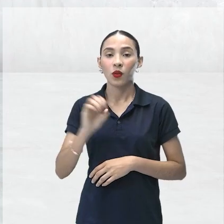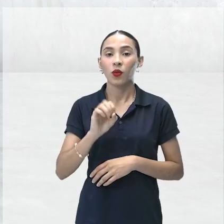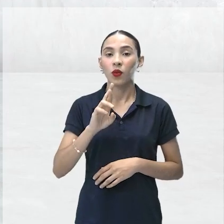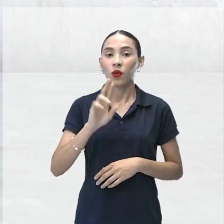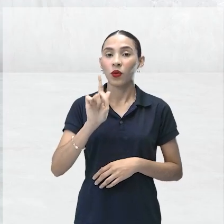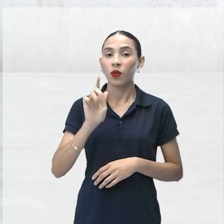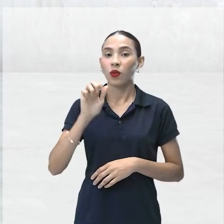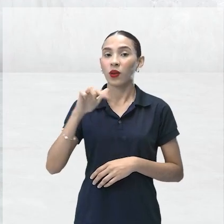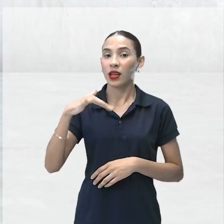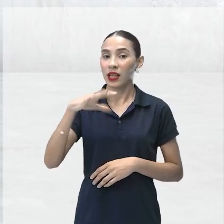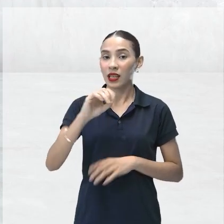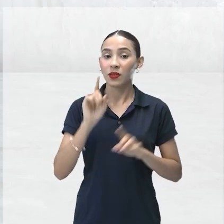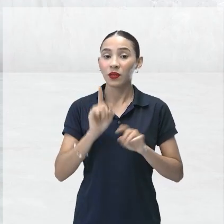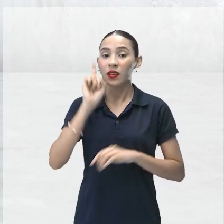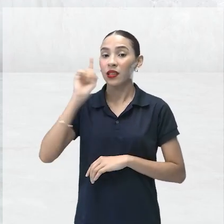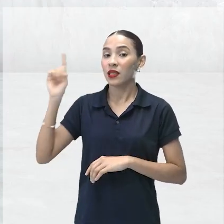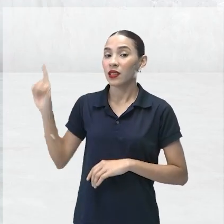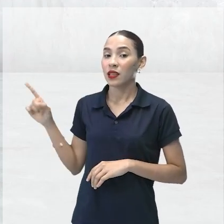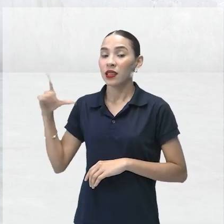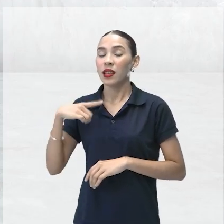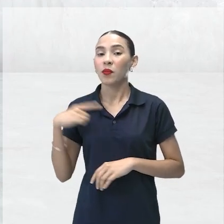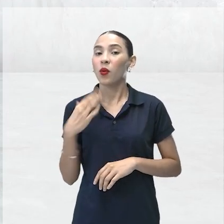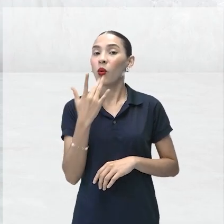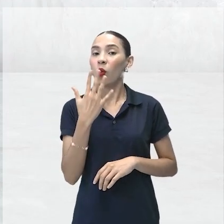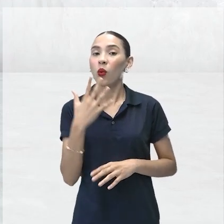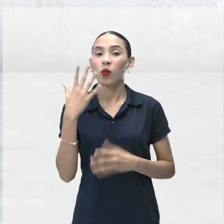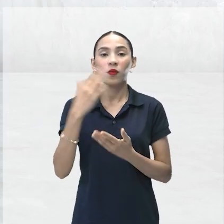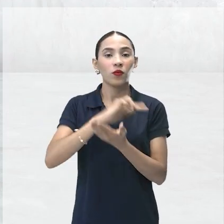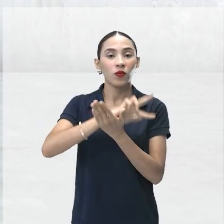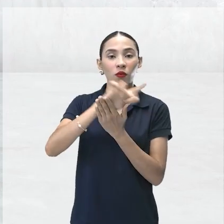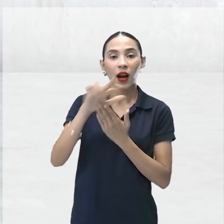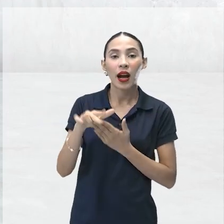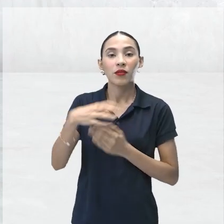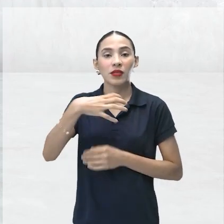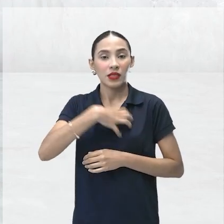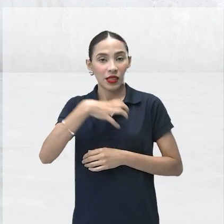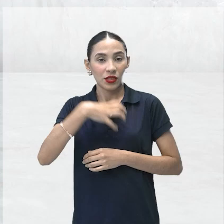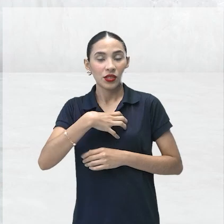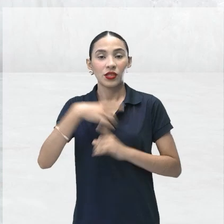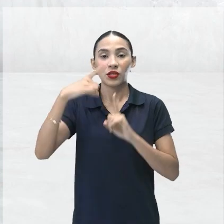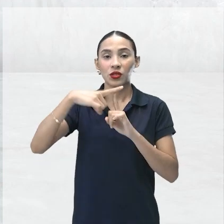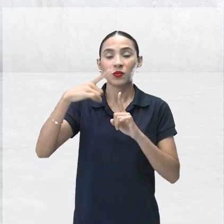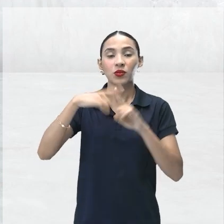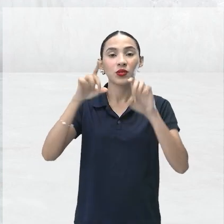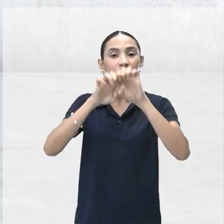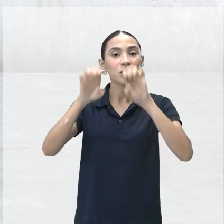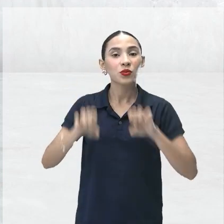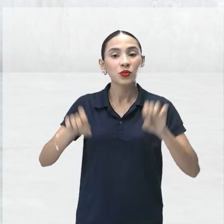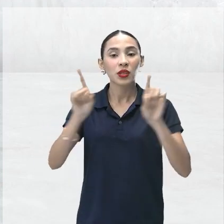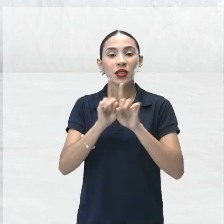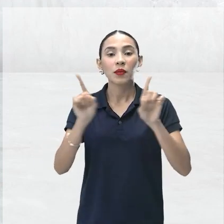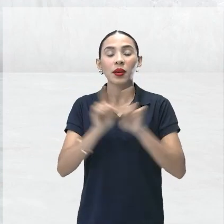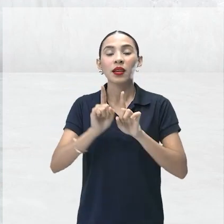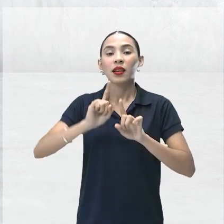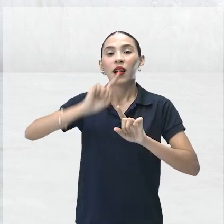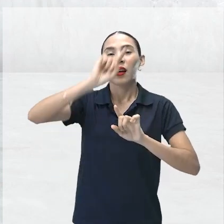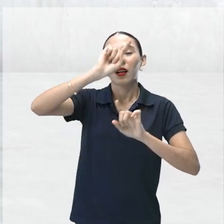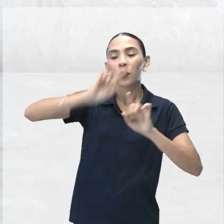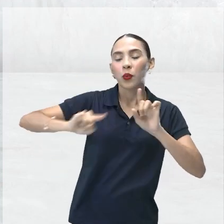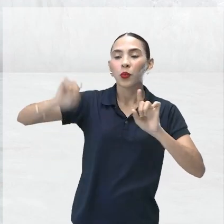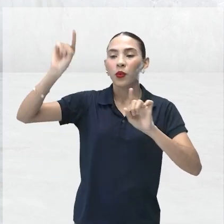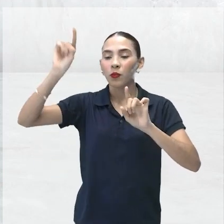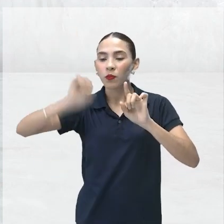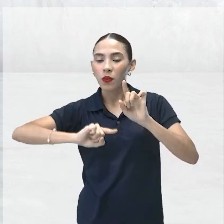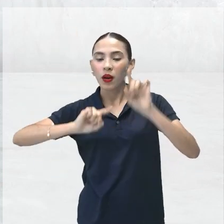orgânico. Aqui nós vamos ver as cores, vamos sentir as formas, né? As formas e as linhas